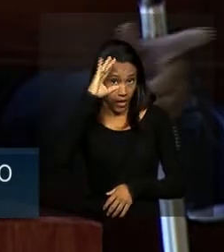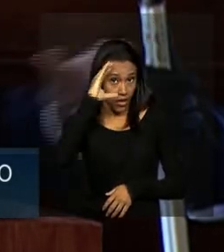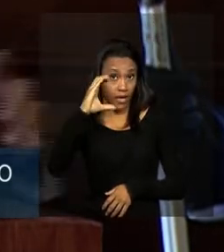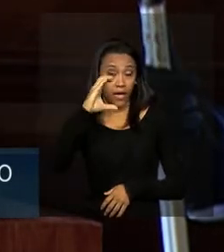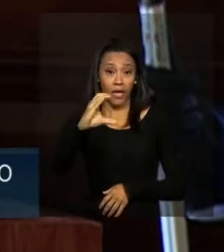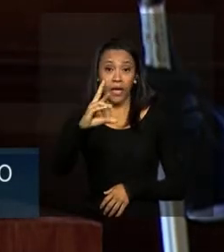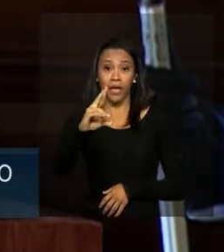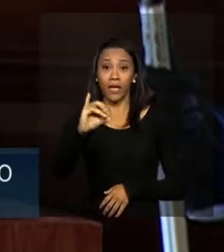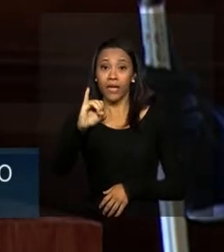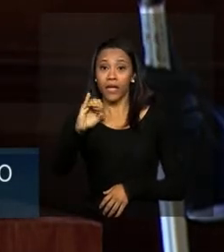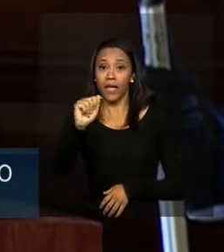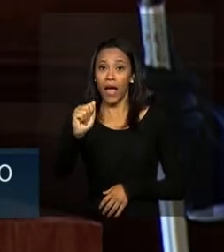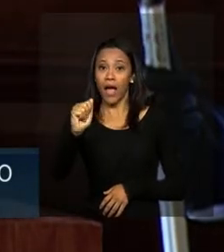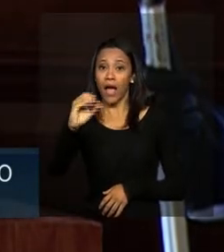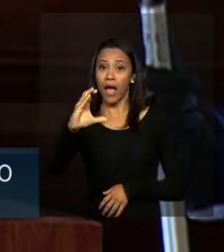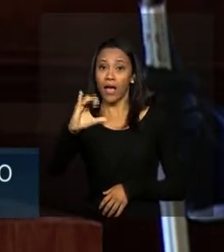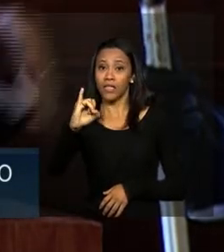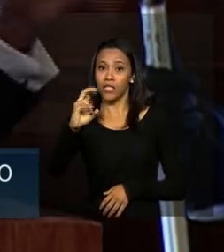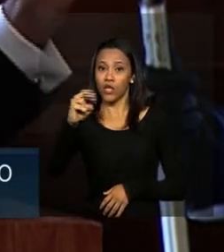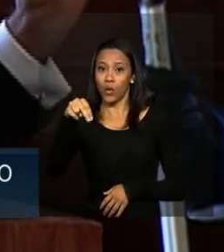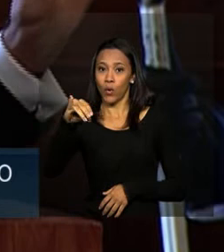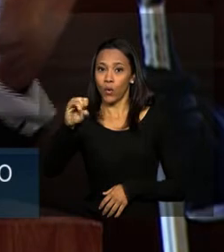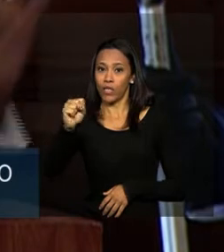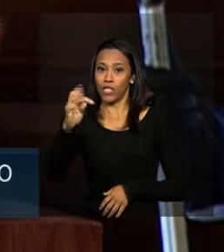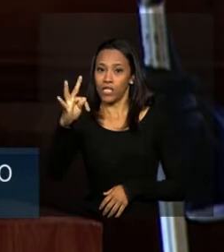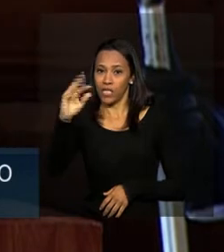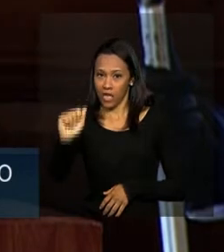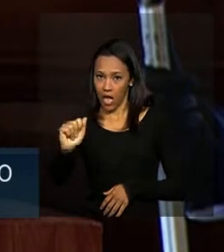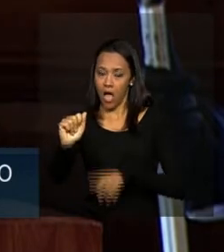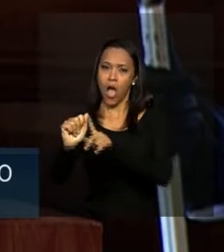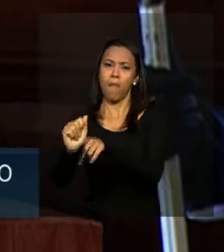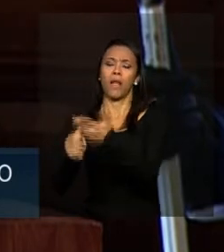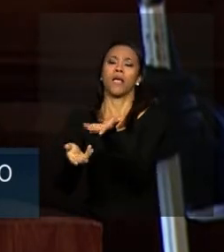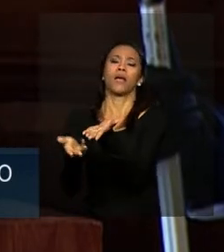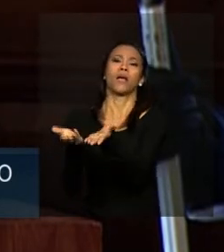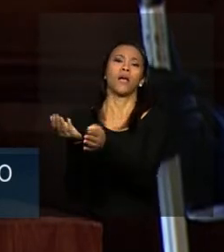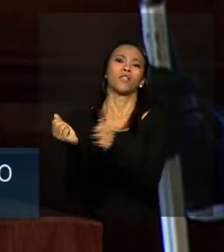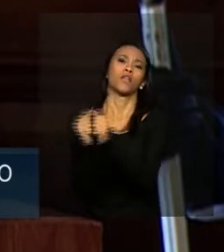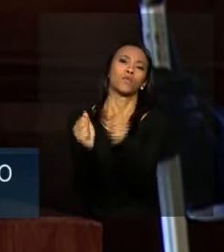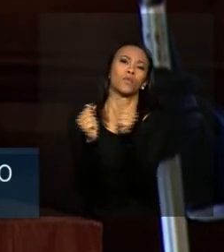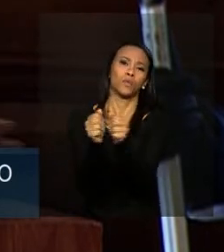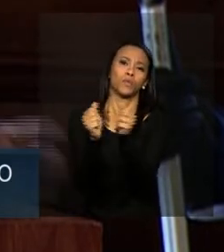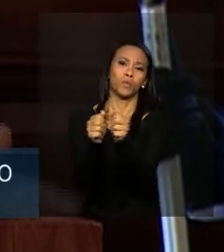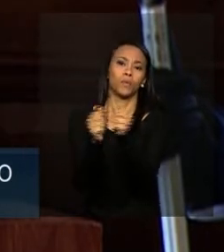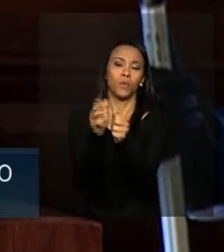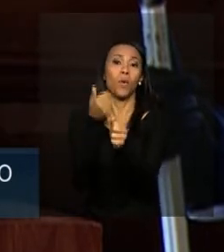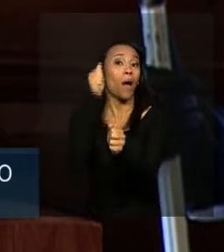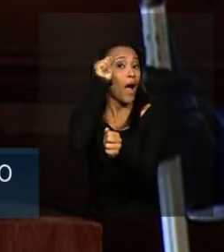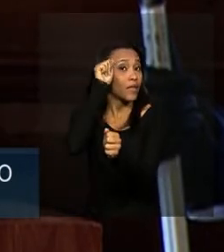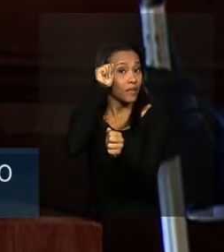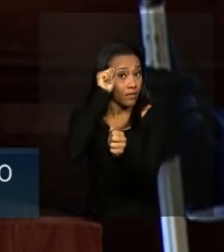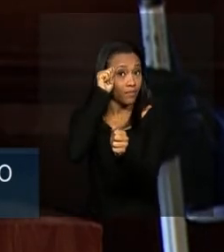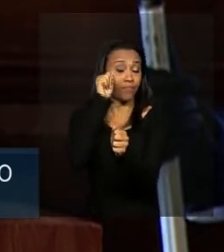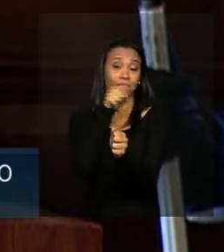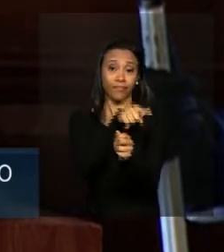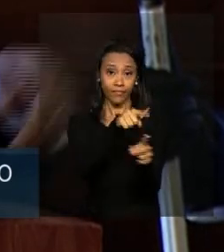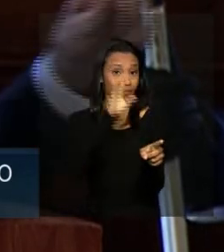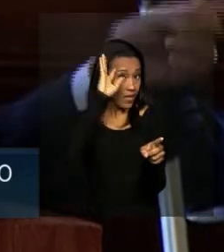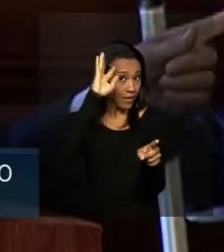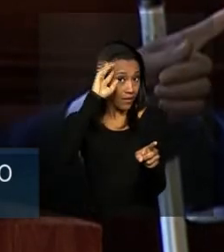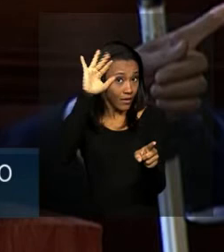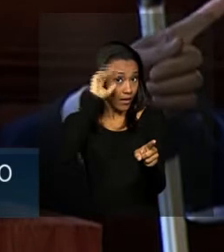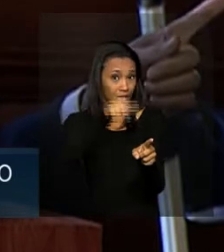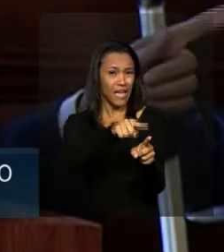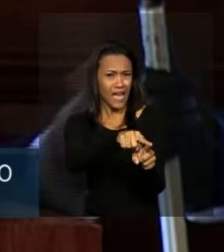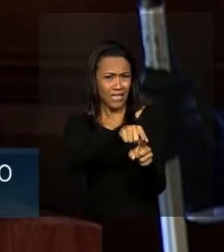feita depois de Adão, para servir de companhia a Adão. Este preconceito é interessante, subsistiu